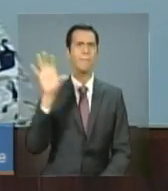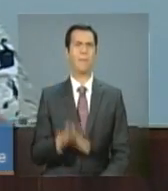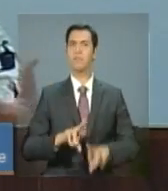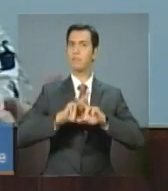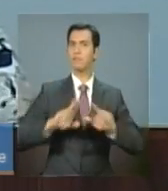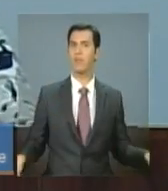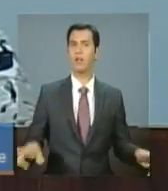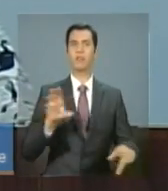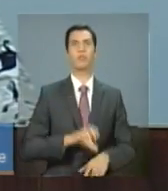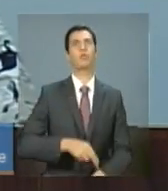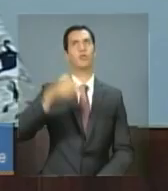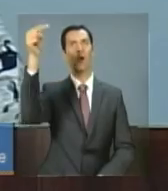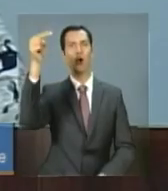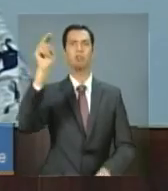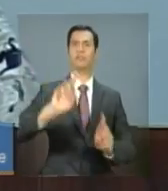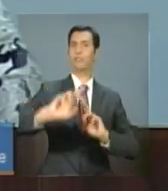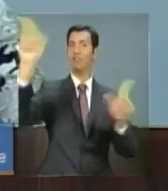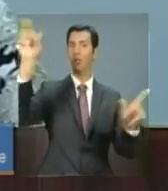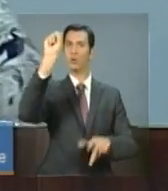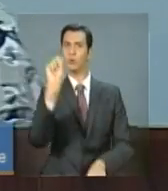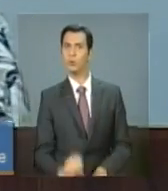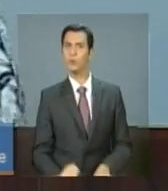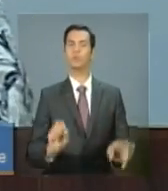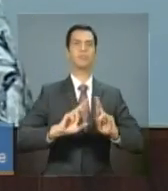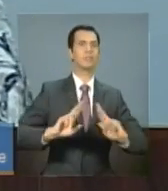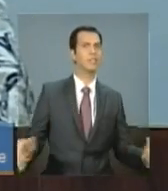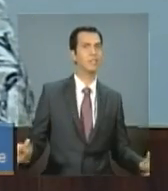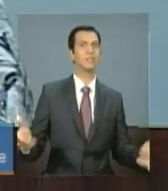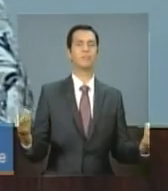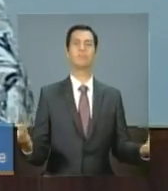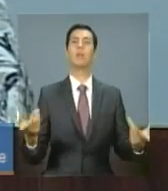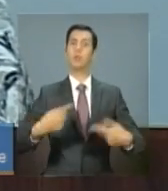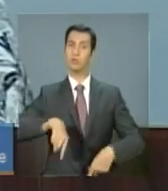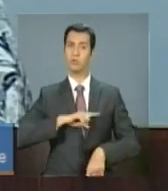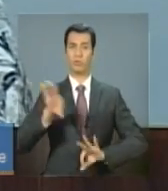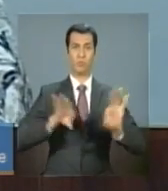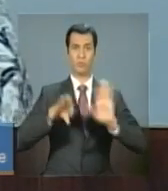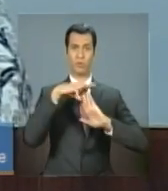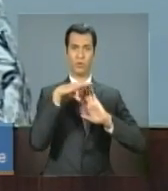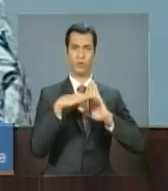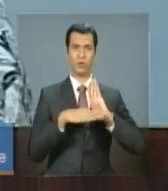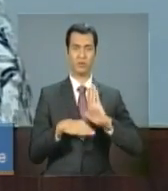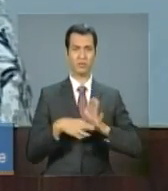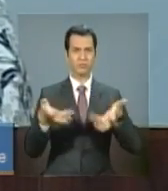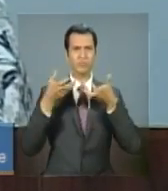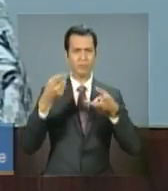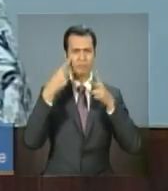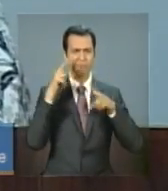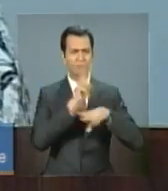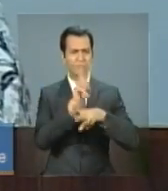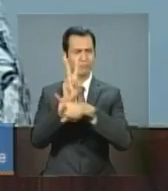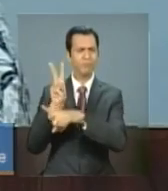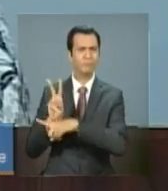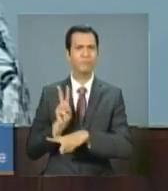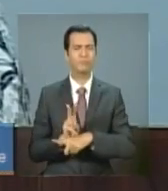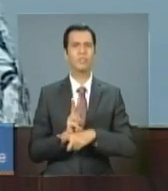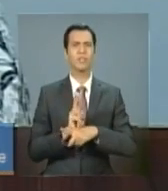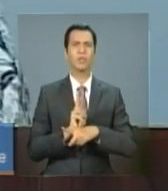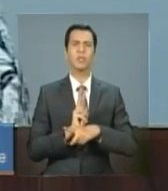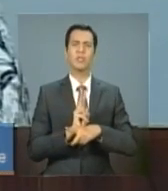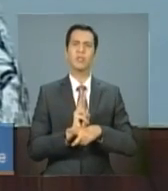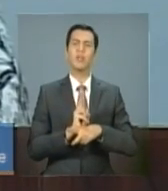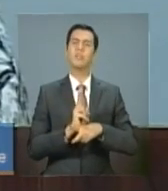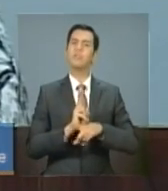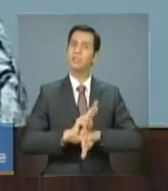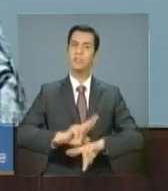no Nordeste, Centro-Oeste, Sudeste, e queremos que o plano olhe para cada um desses brasileiros de forma diferenciada, garantindo